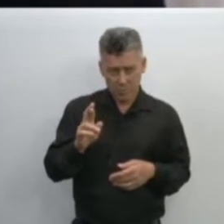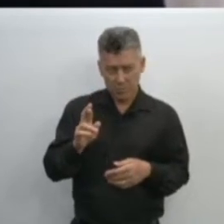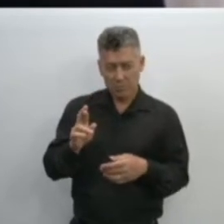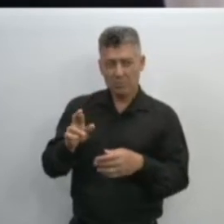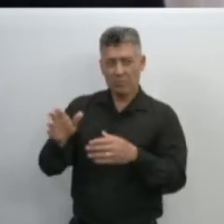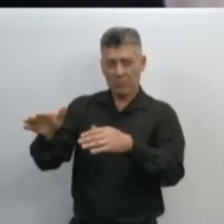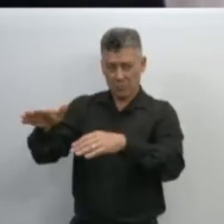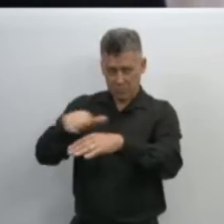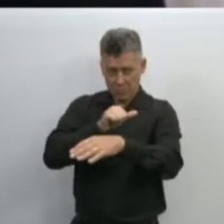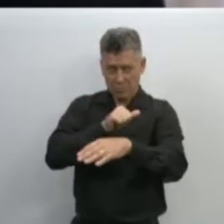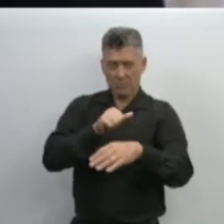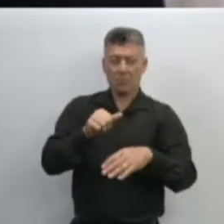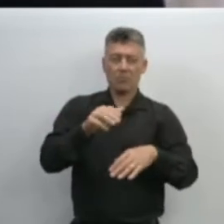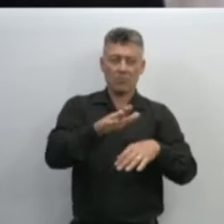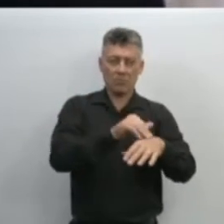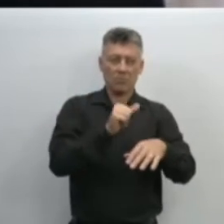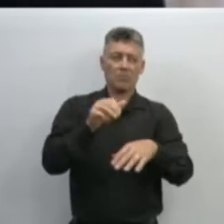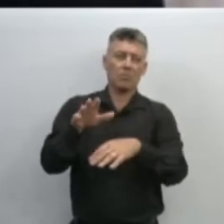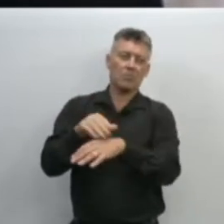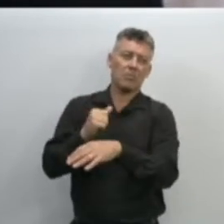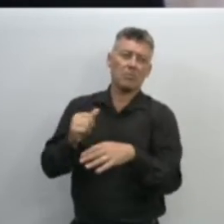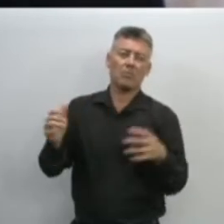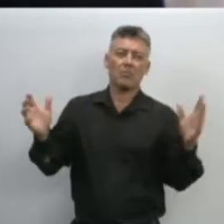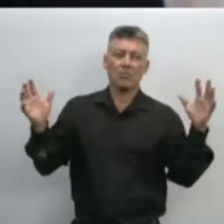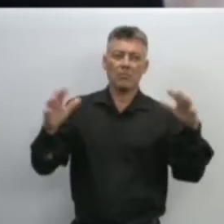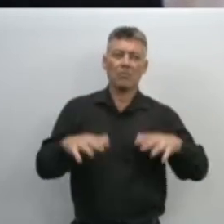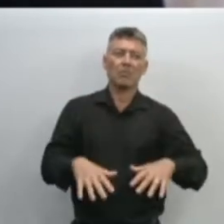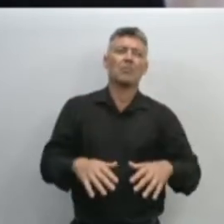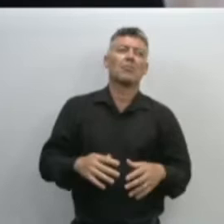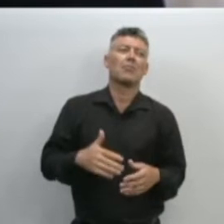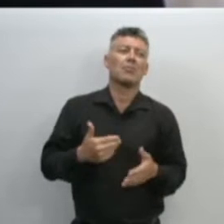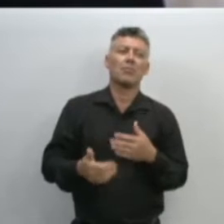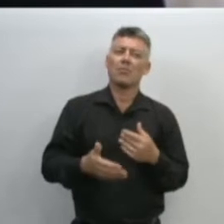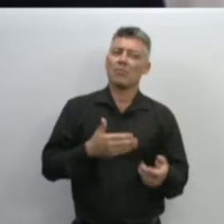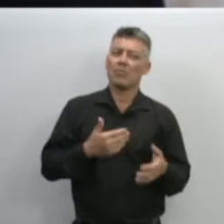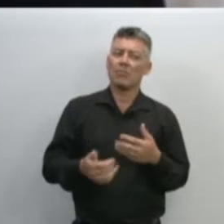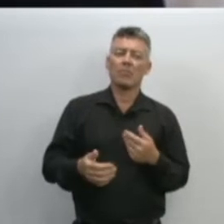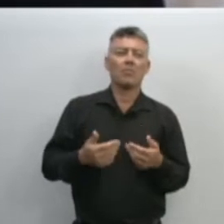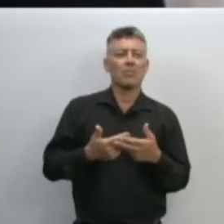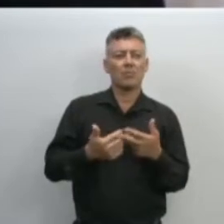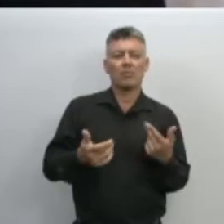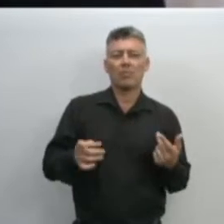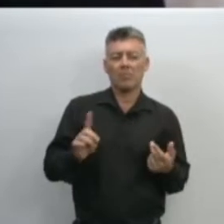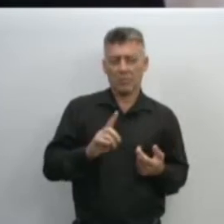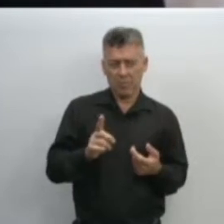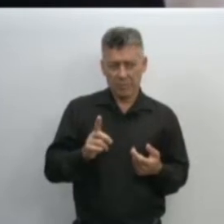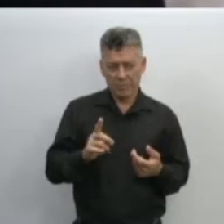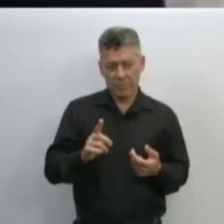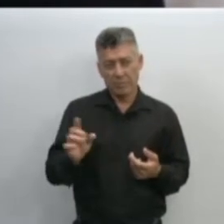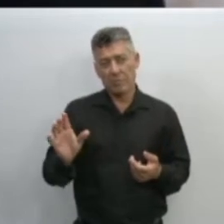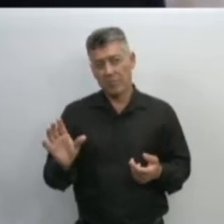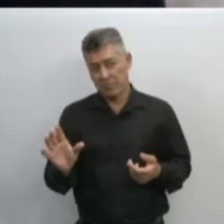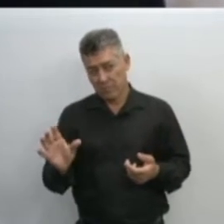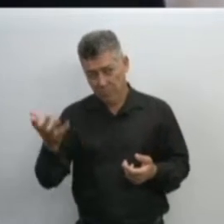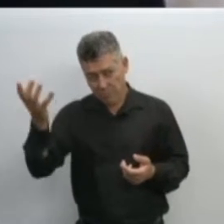que compareçam. Essa é a nossa principal. Não é qualquer coisa, uma alteração